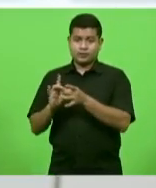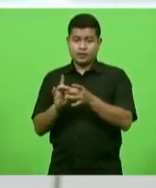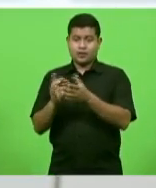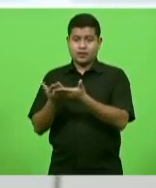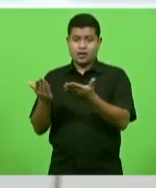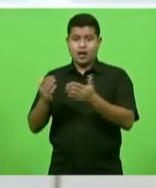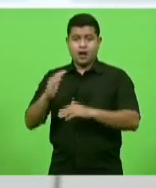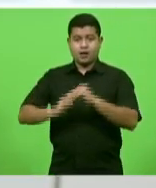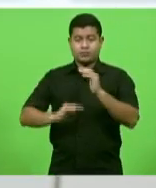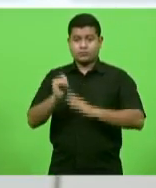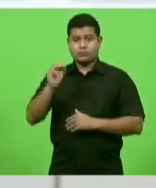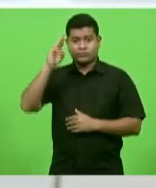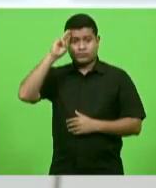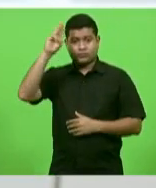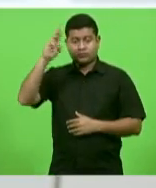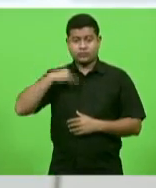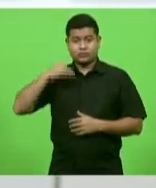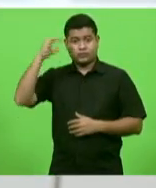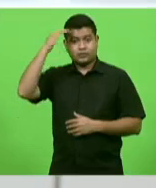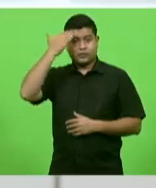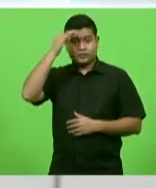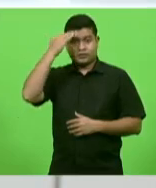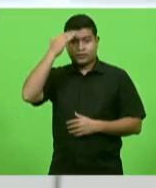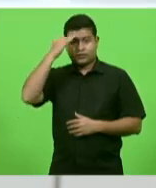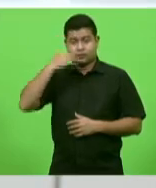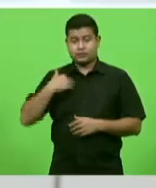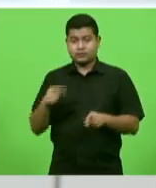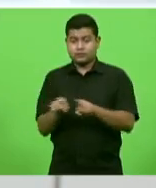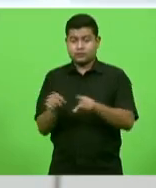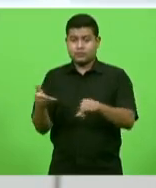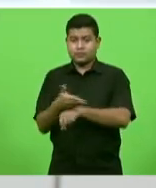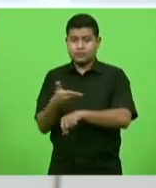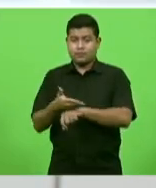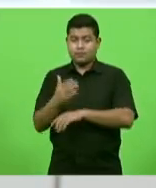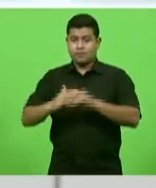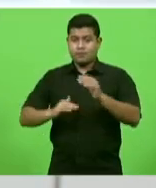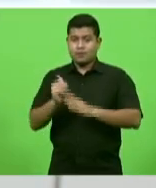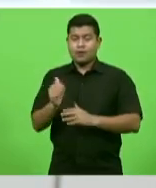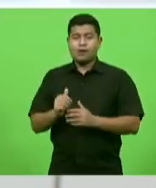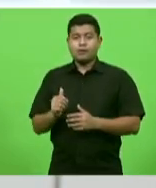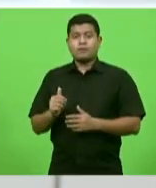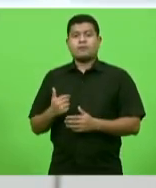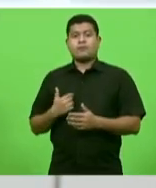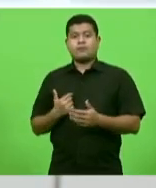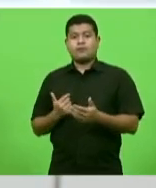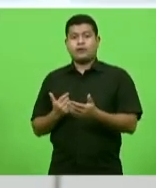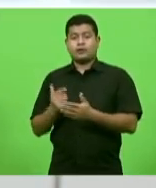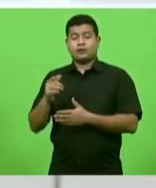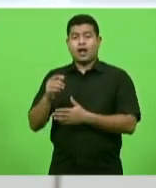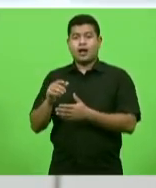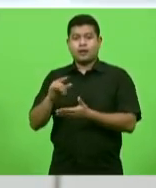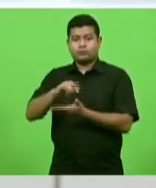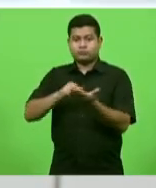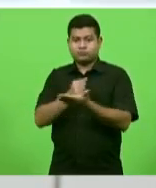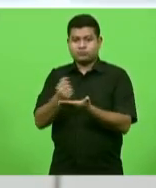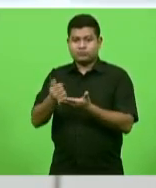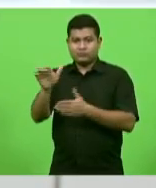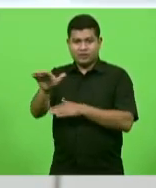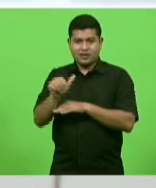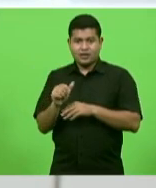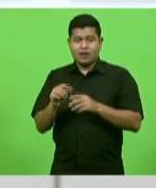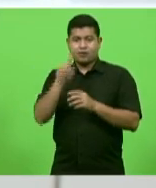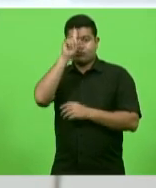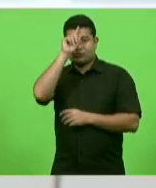senhor Carlos Moisés e ciência e avó e mesmo participação ativa na contratação do hospital de campanha com a sustentada a